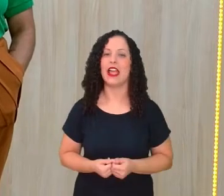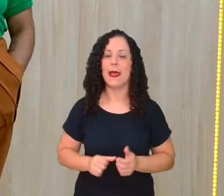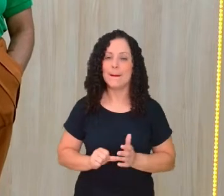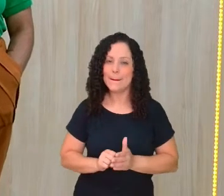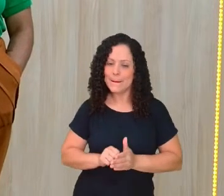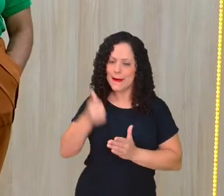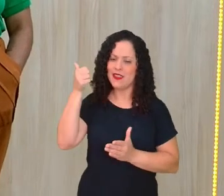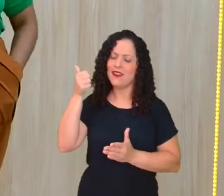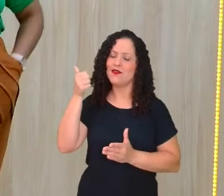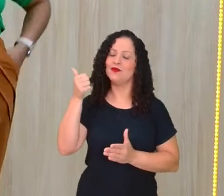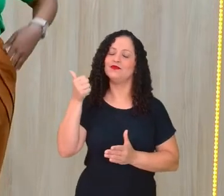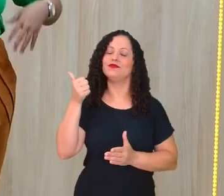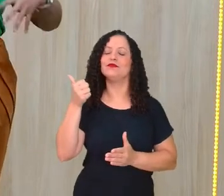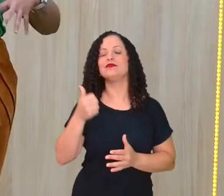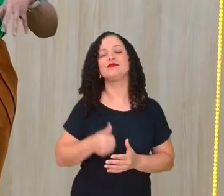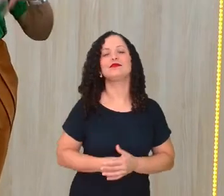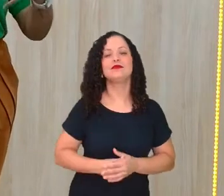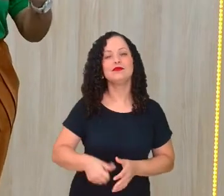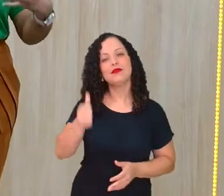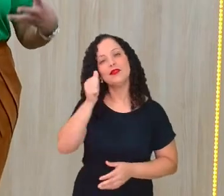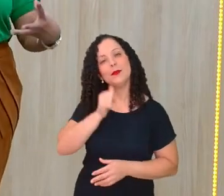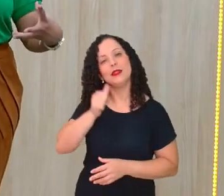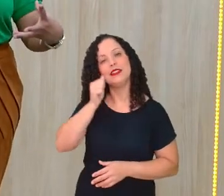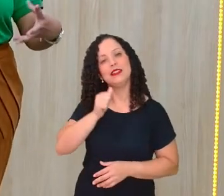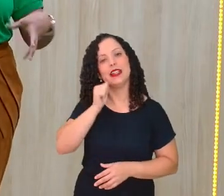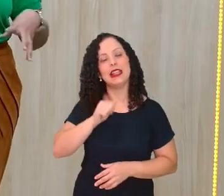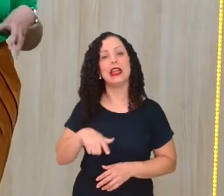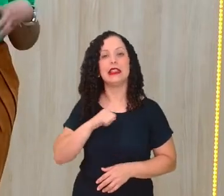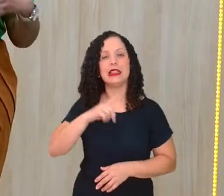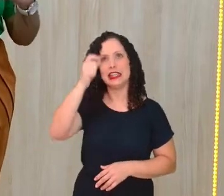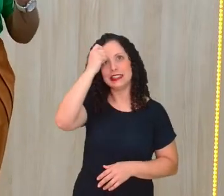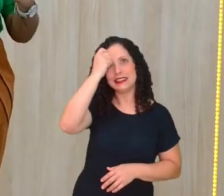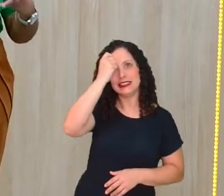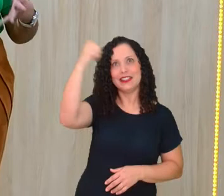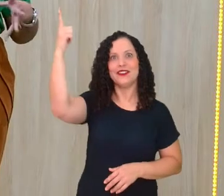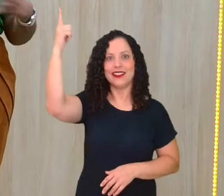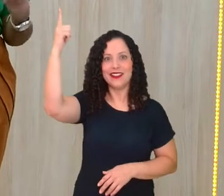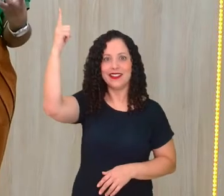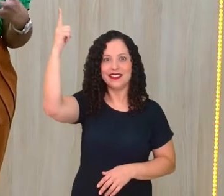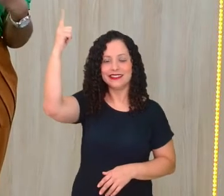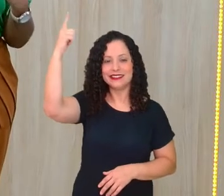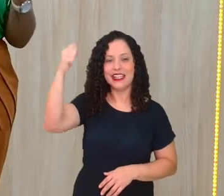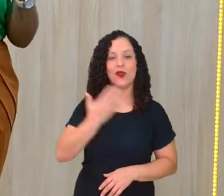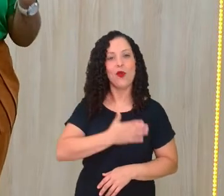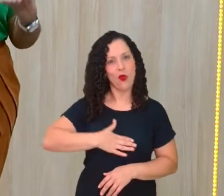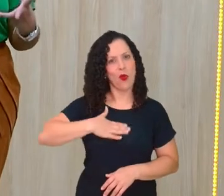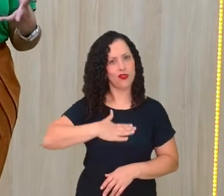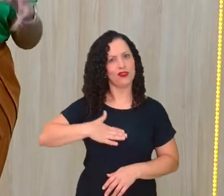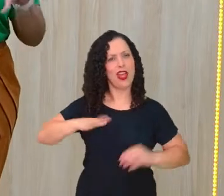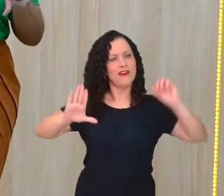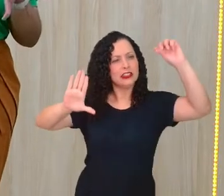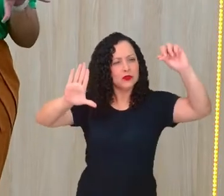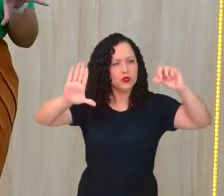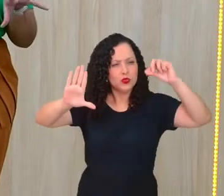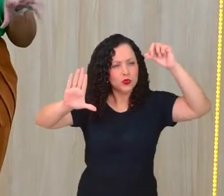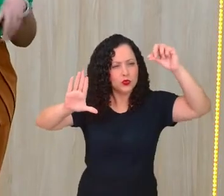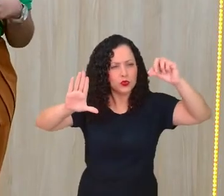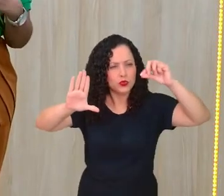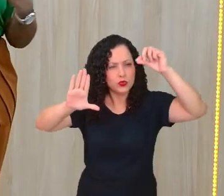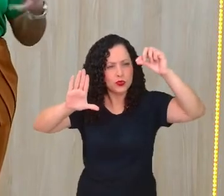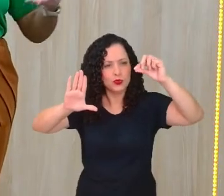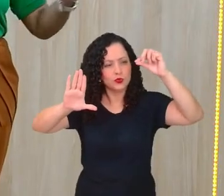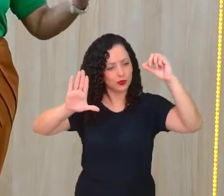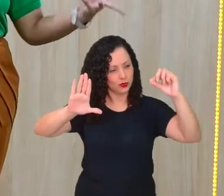encontrou nesse fazer criativo. Ela primeiro descobriu que gostava de bordar e agora ela